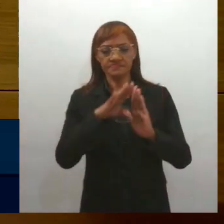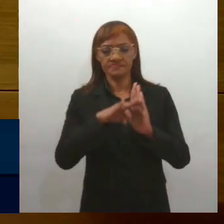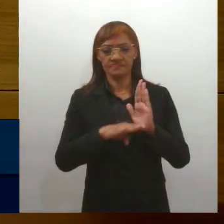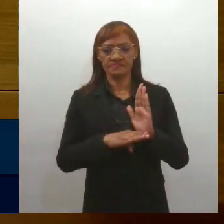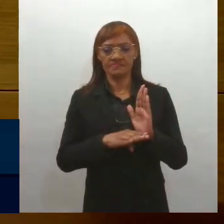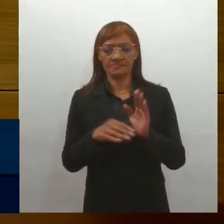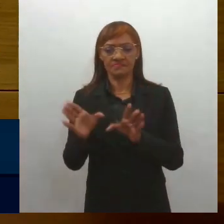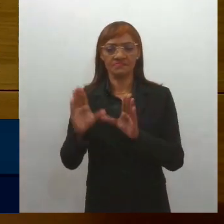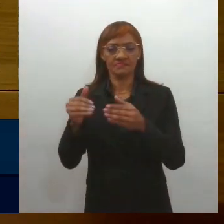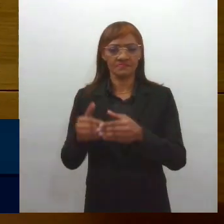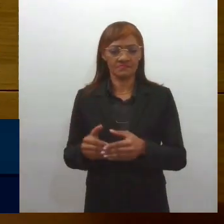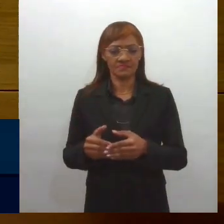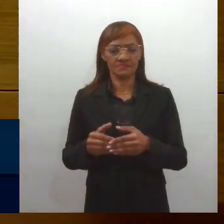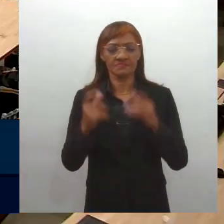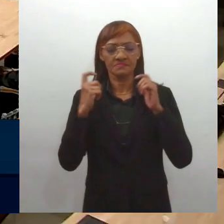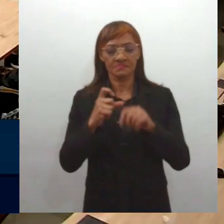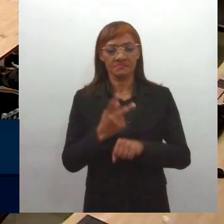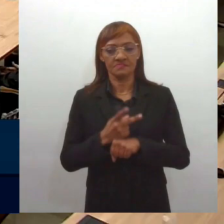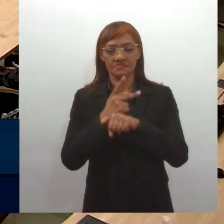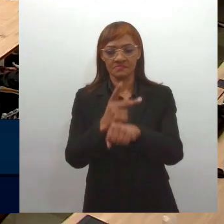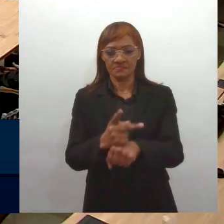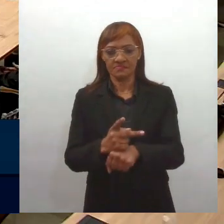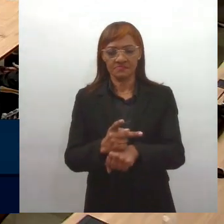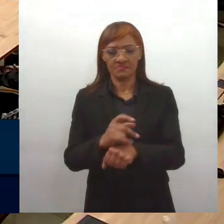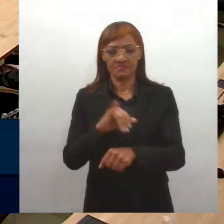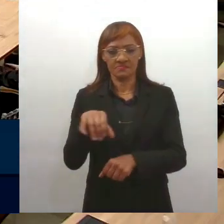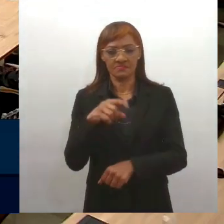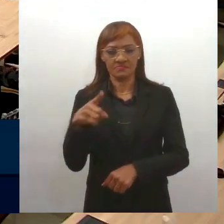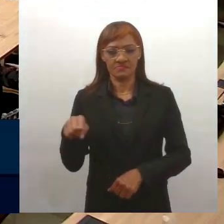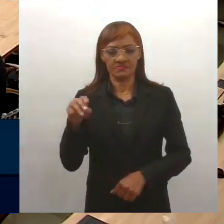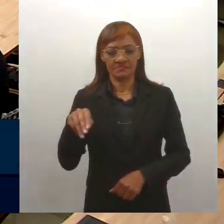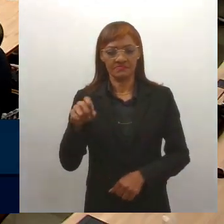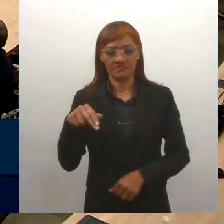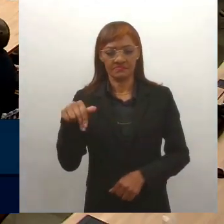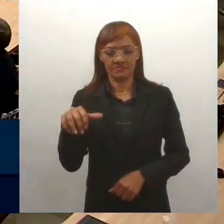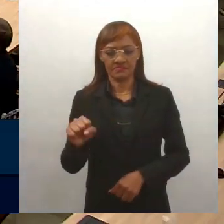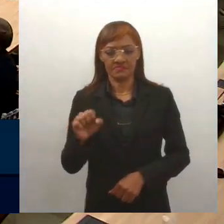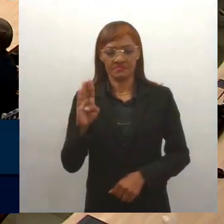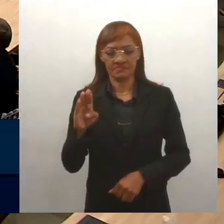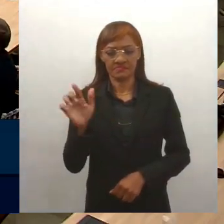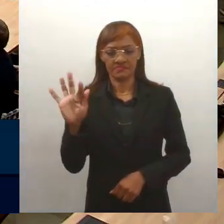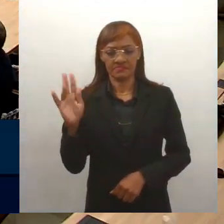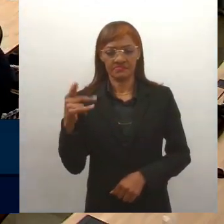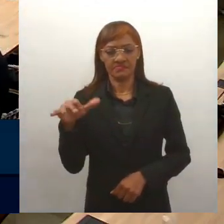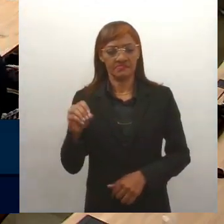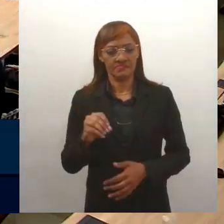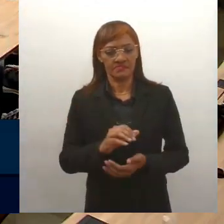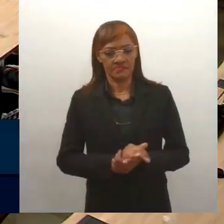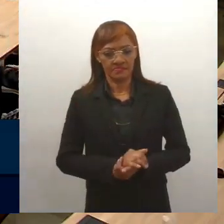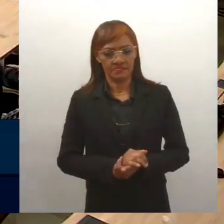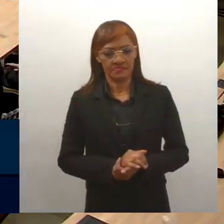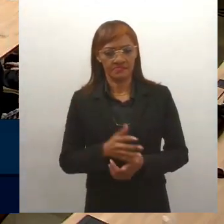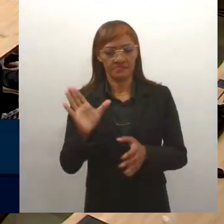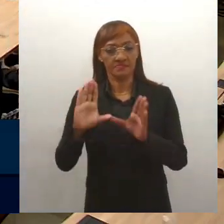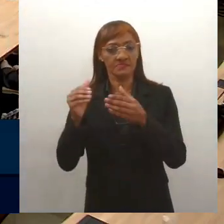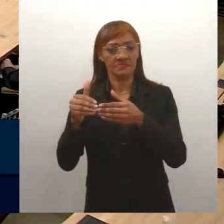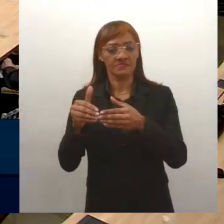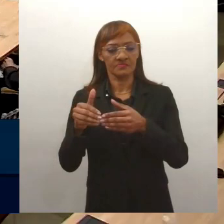João de Menezes Barros Filho. Decisão da comissão. Nos termos do disposto da resolução